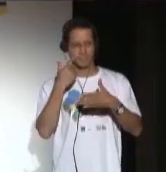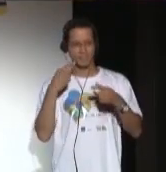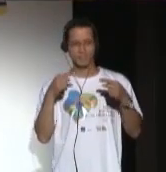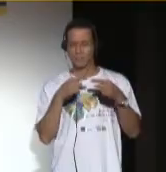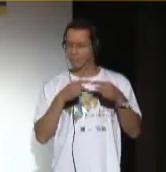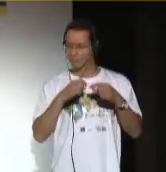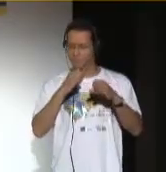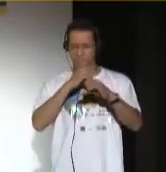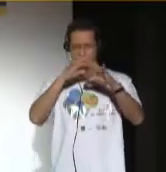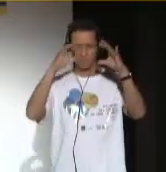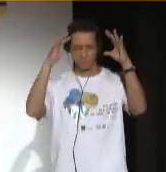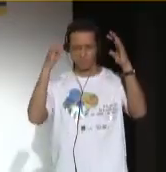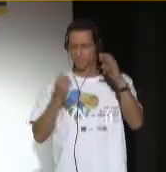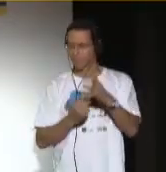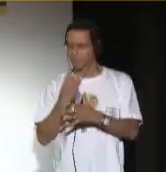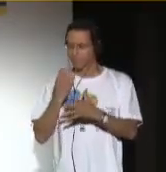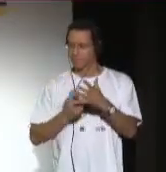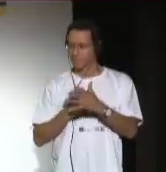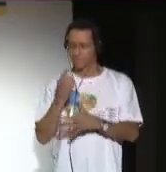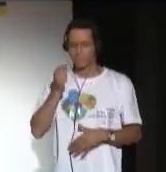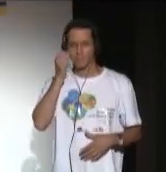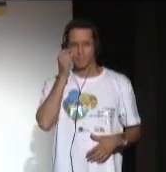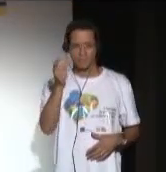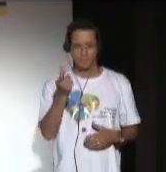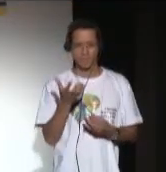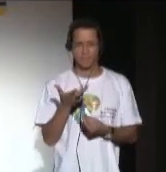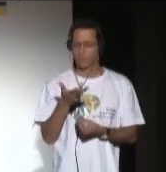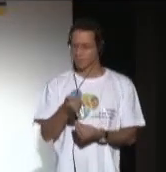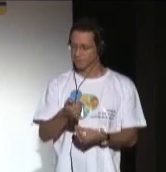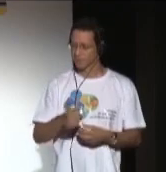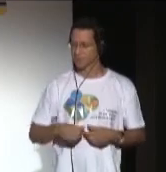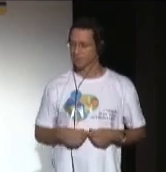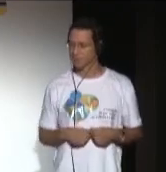criativa, interesse artístico.